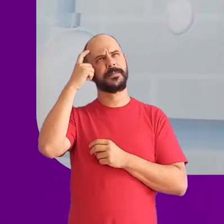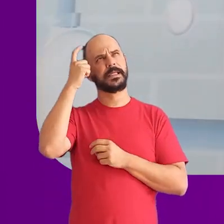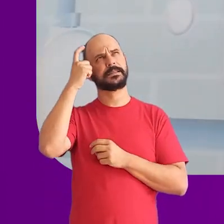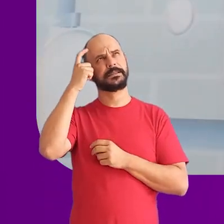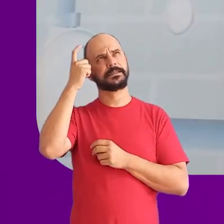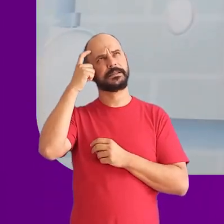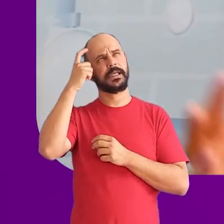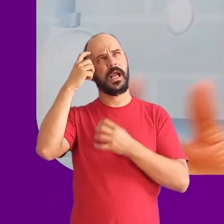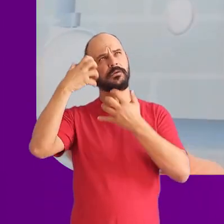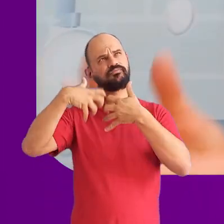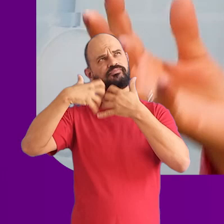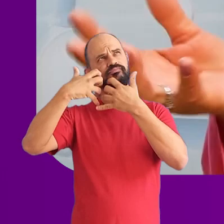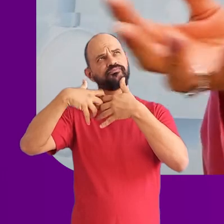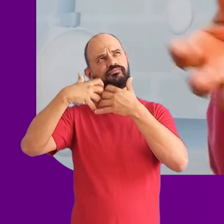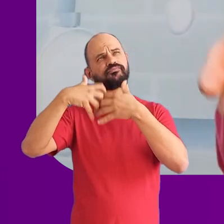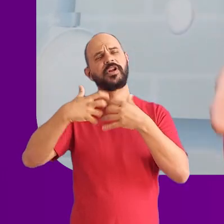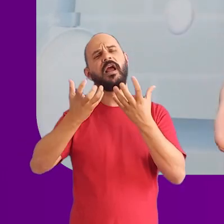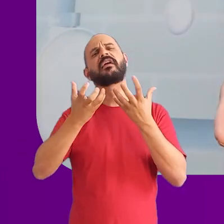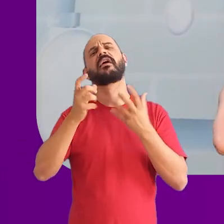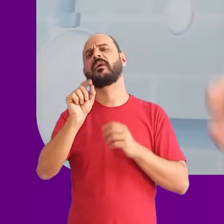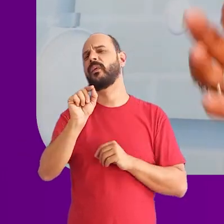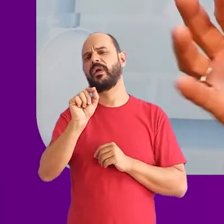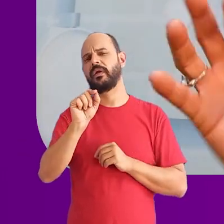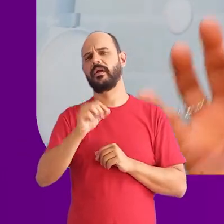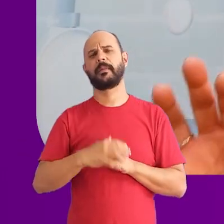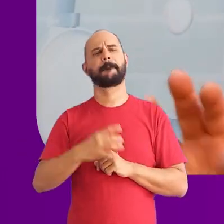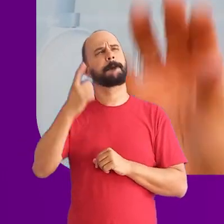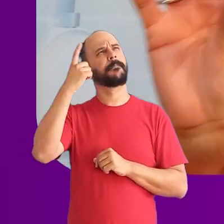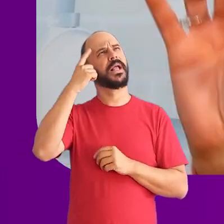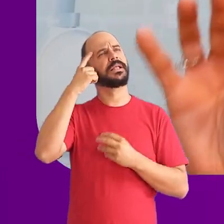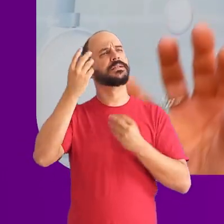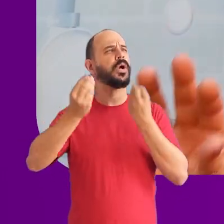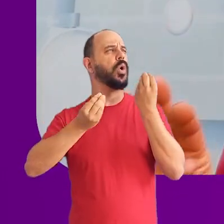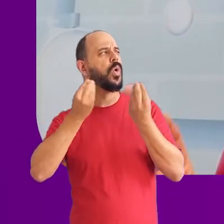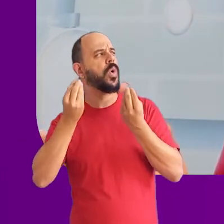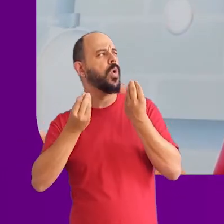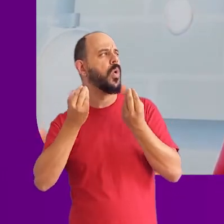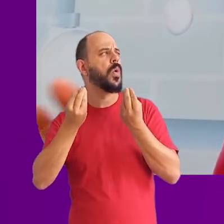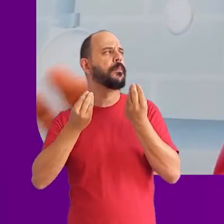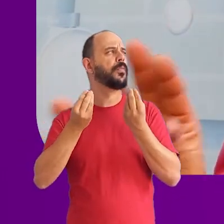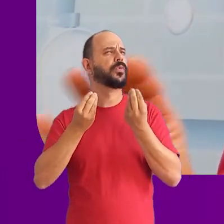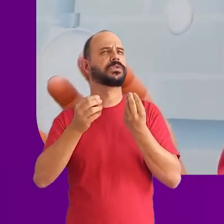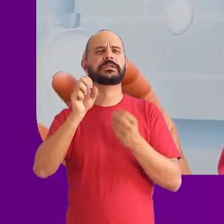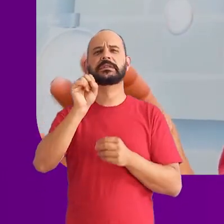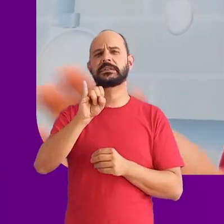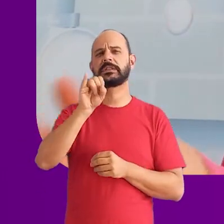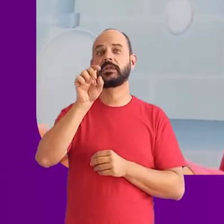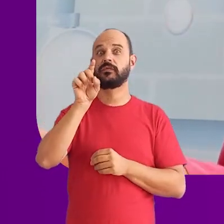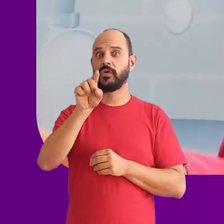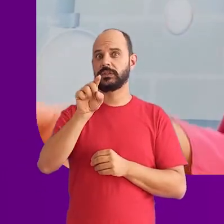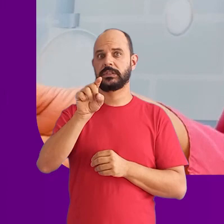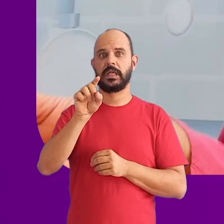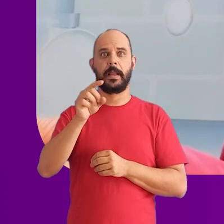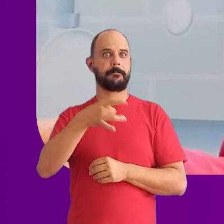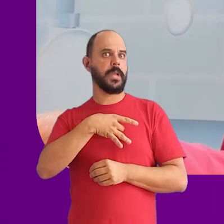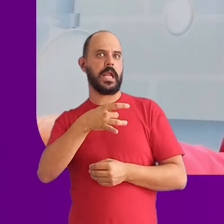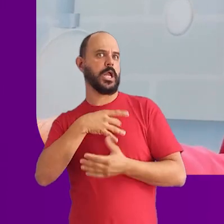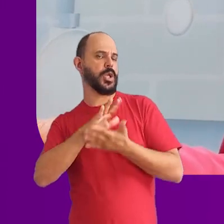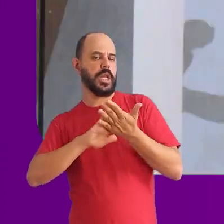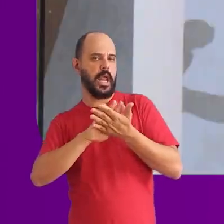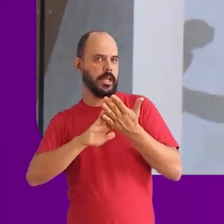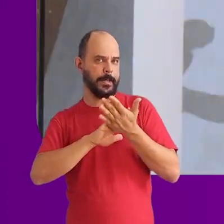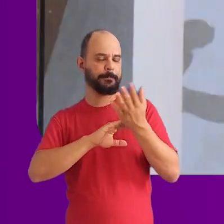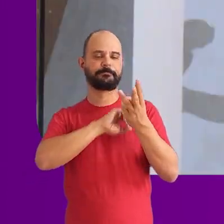2. Reflita sobre o que você realmente quer. Pense em como você estaria nessa situação se não estivesse com